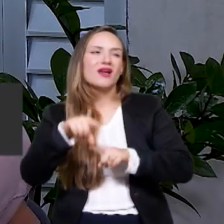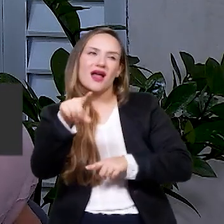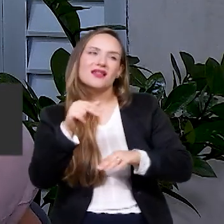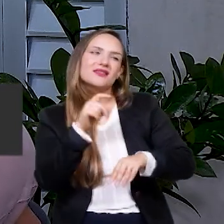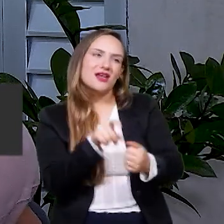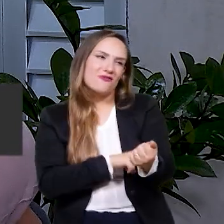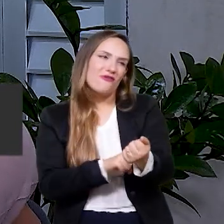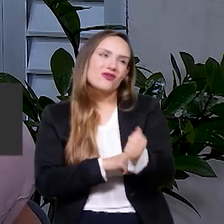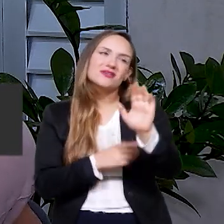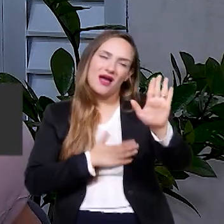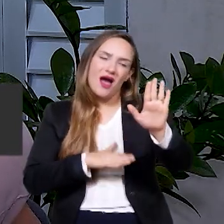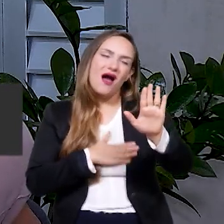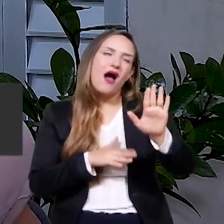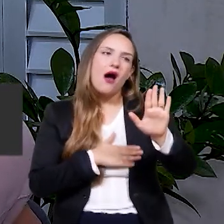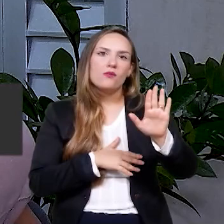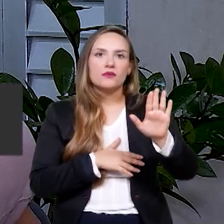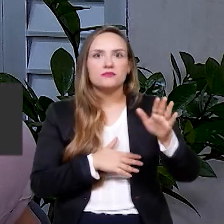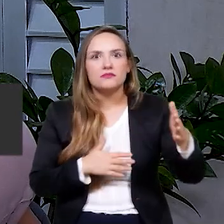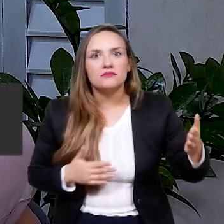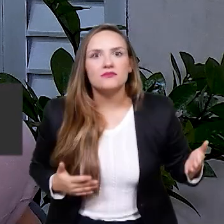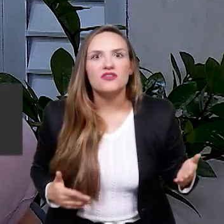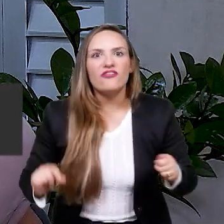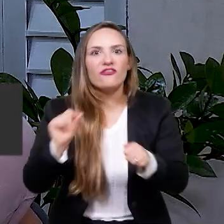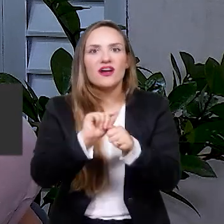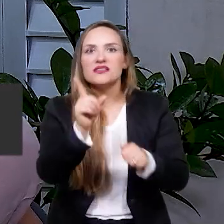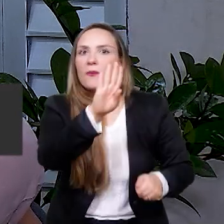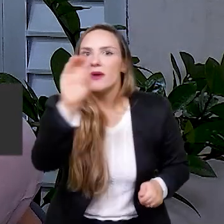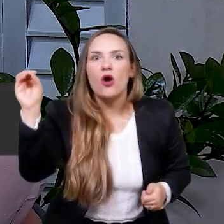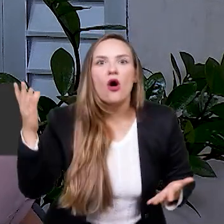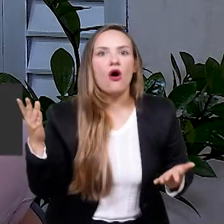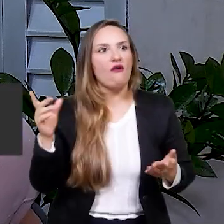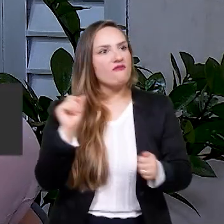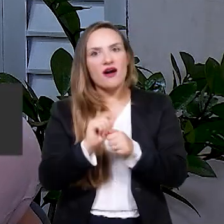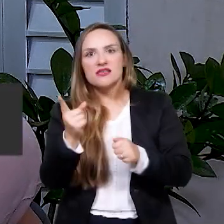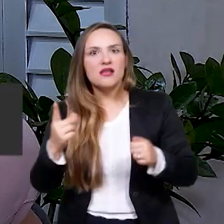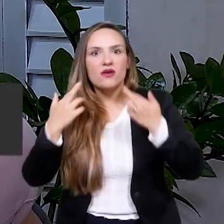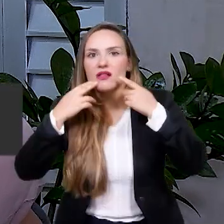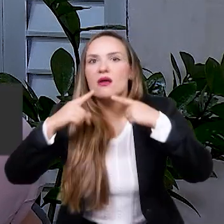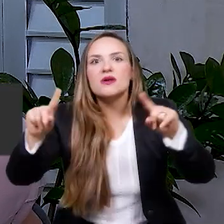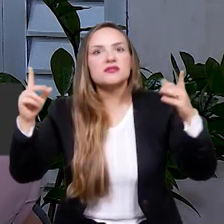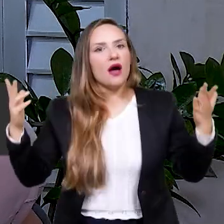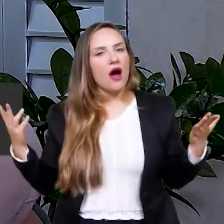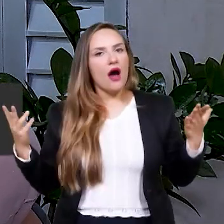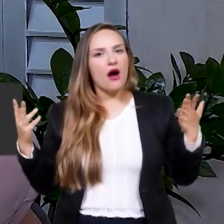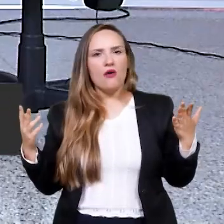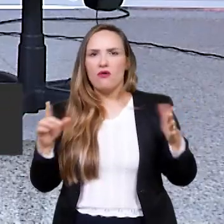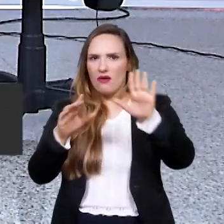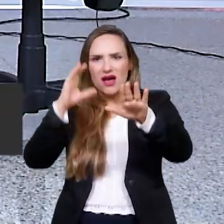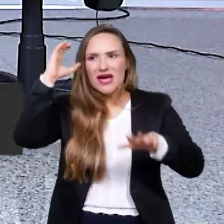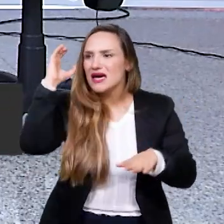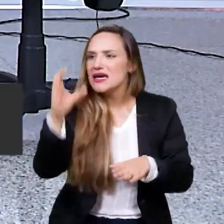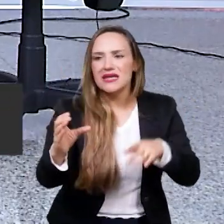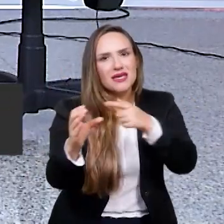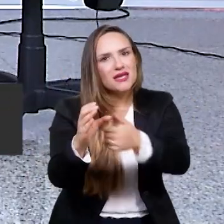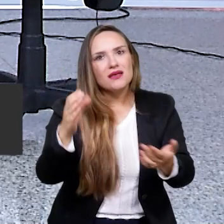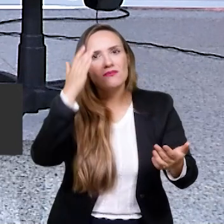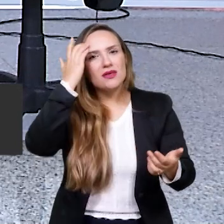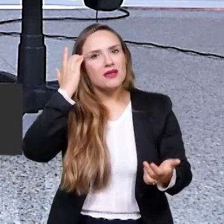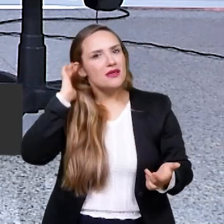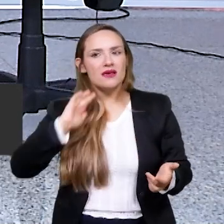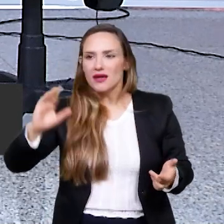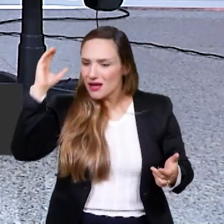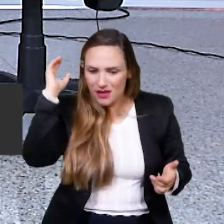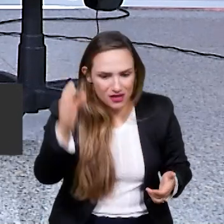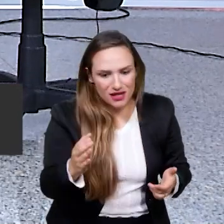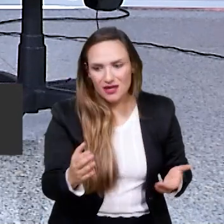e não faz a ocorrência. E não é isso que a lei fala, o crime é inafiançável. Entendeu? Tem que ser Por isso penalizado que, em às vezes, a função pessoa